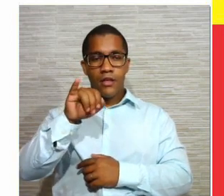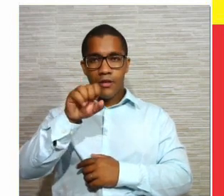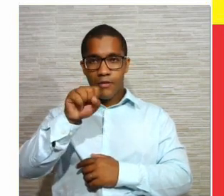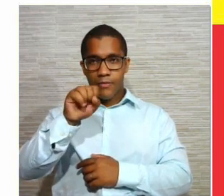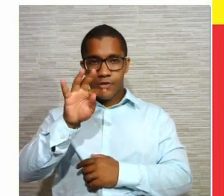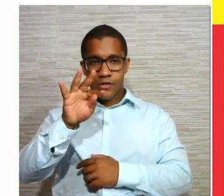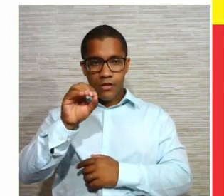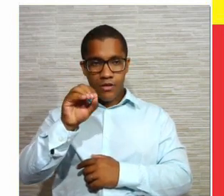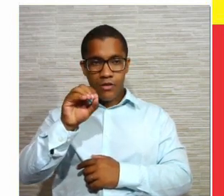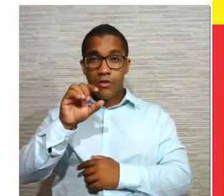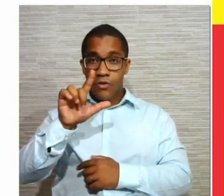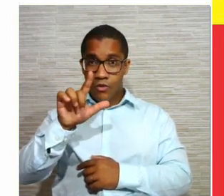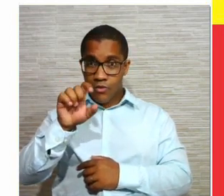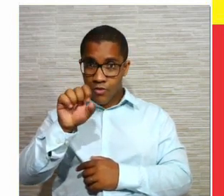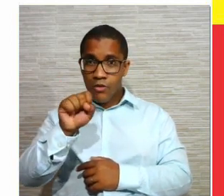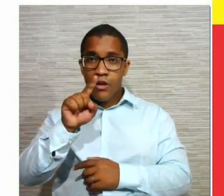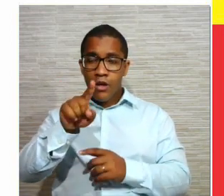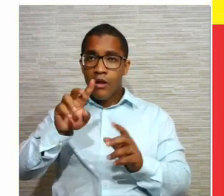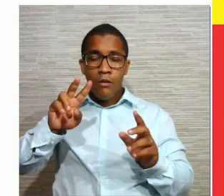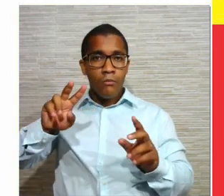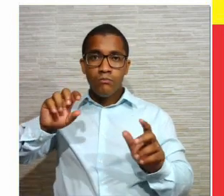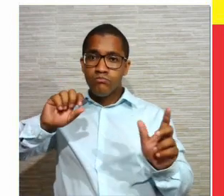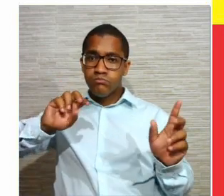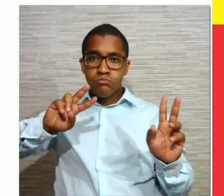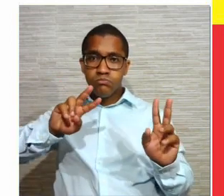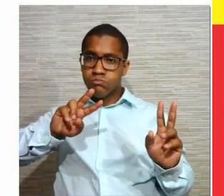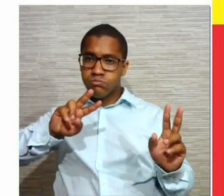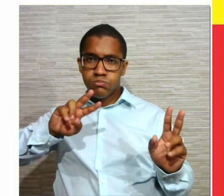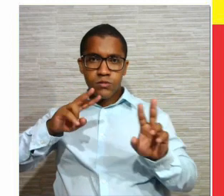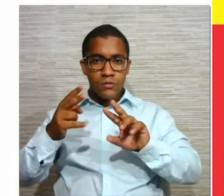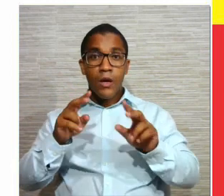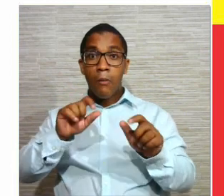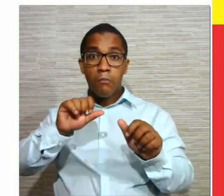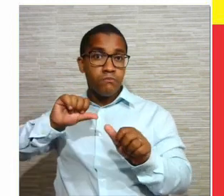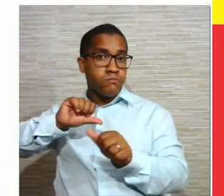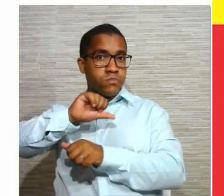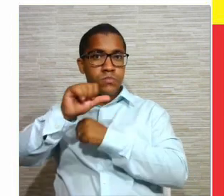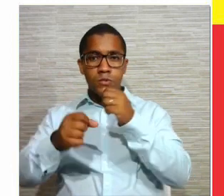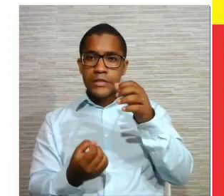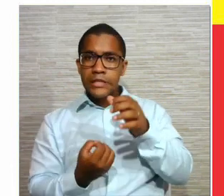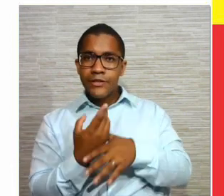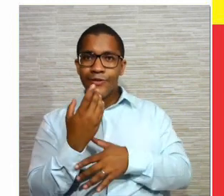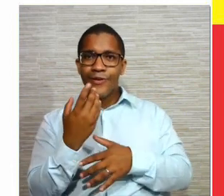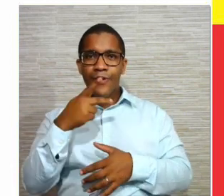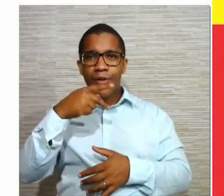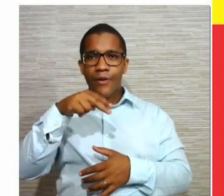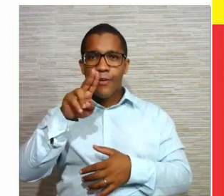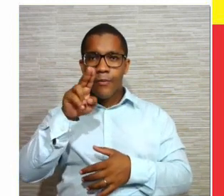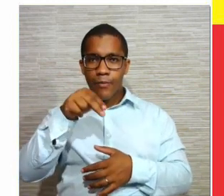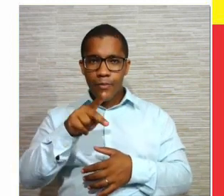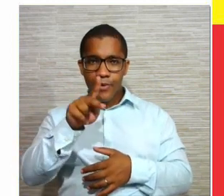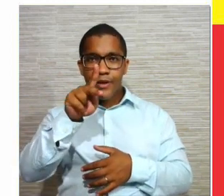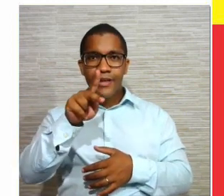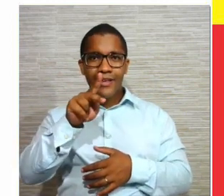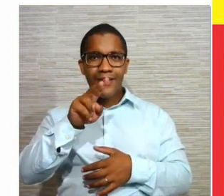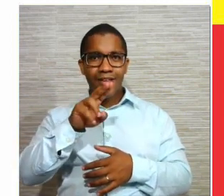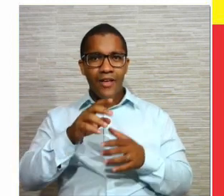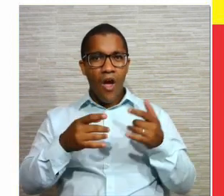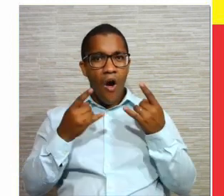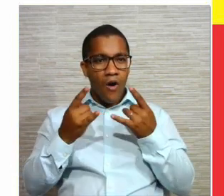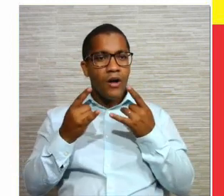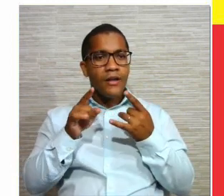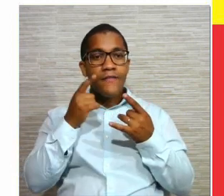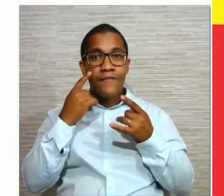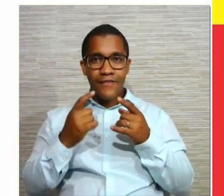uma revolução no rock, né, no punk rock, né, surgindo o rock. Né. Na imagem vocês podem ver até a